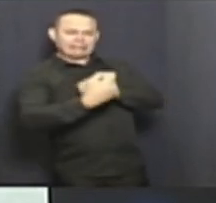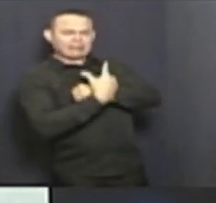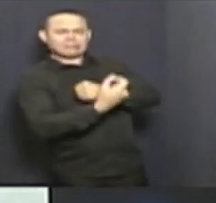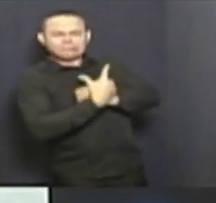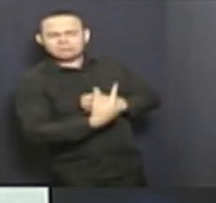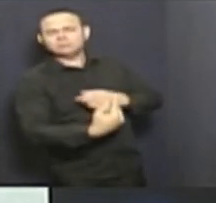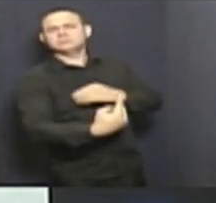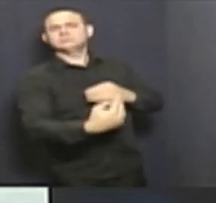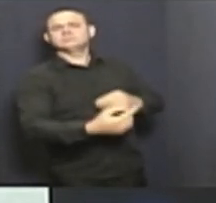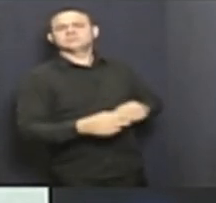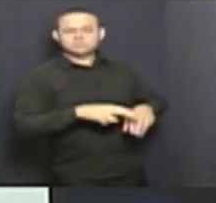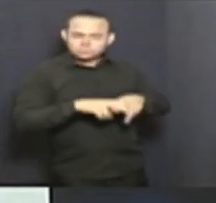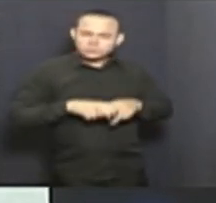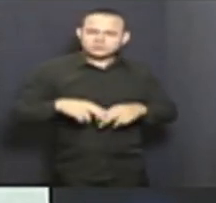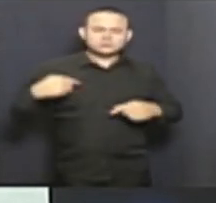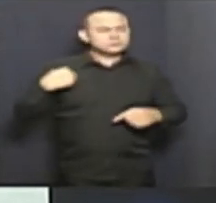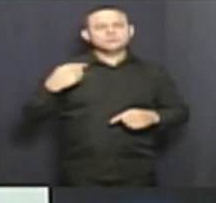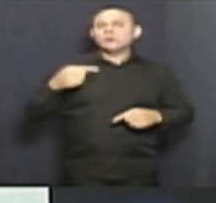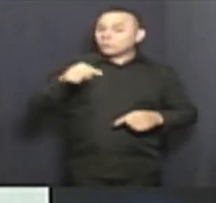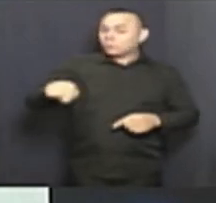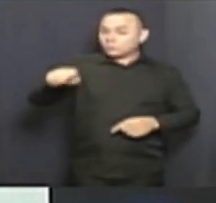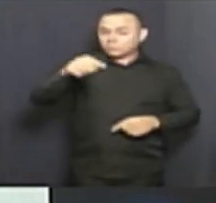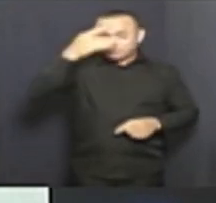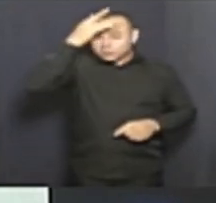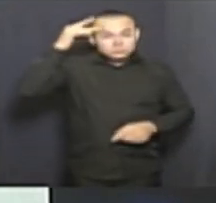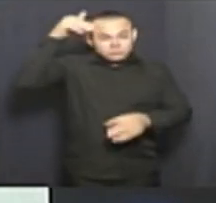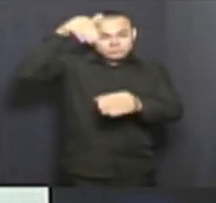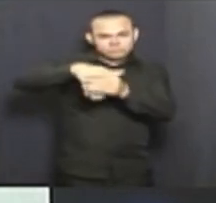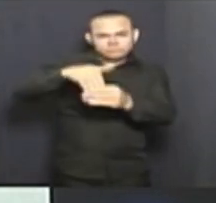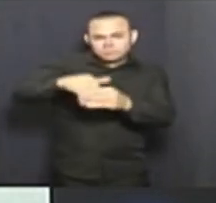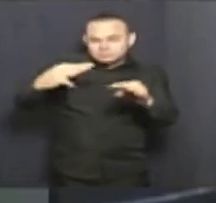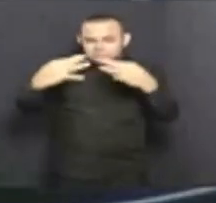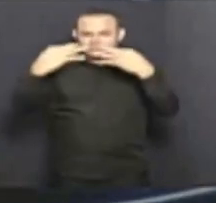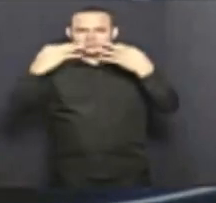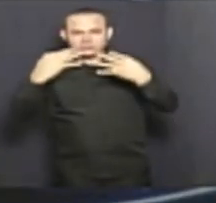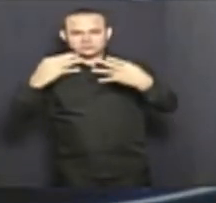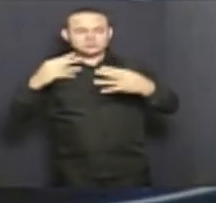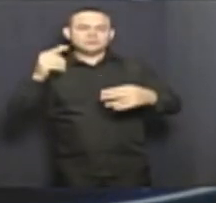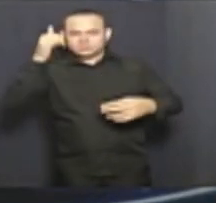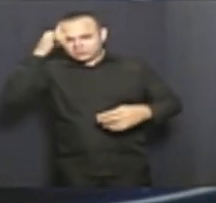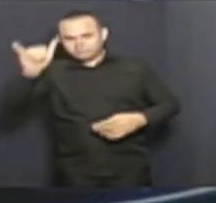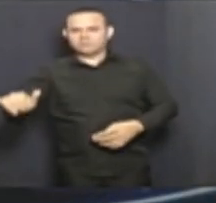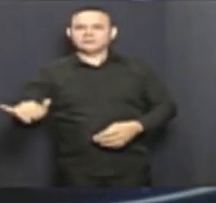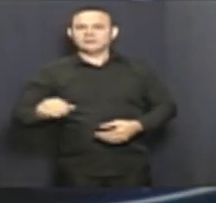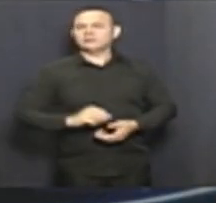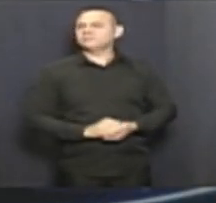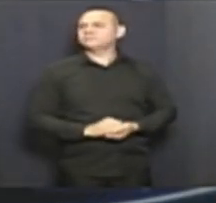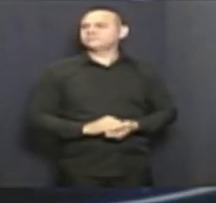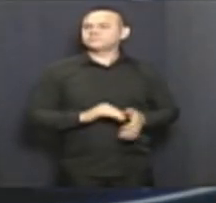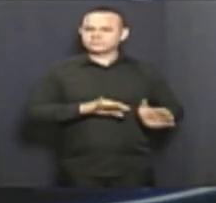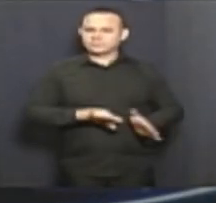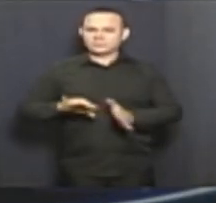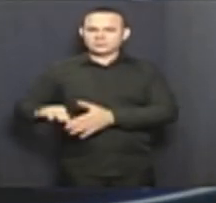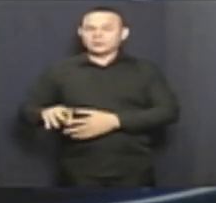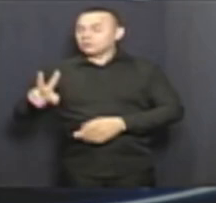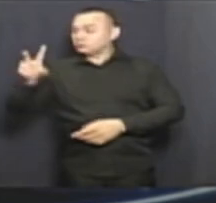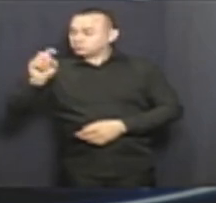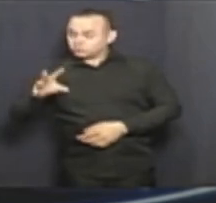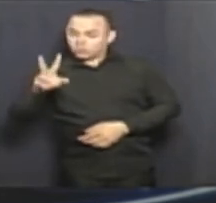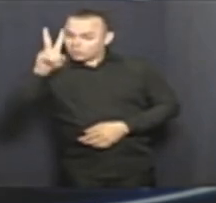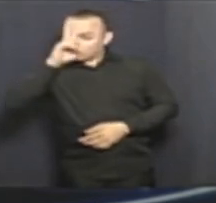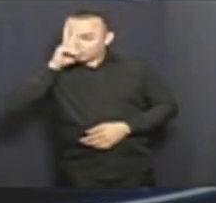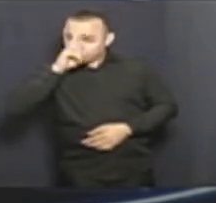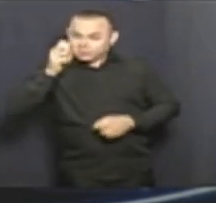do sul eu acho que é isso que o eleitor tem que prestar atenção nos dias de hoje só lembrando que como nós fizemos nesse bloco todo com